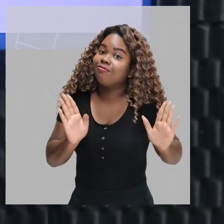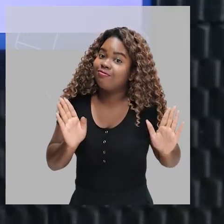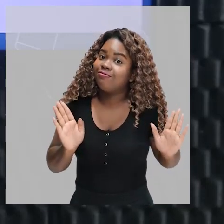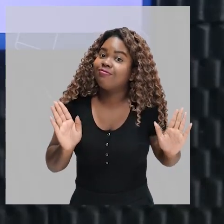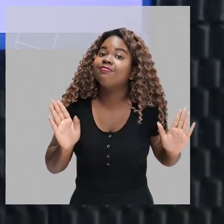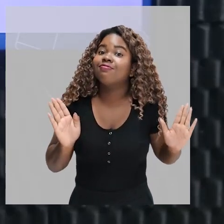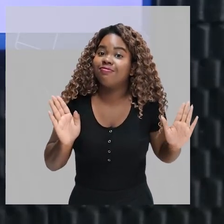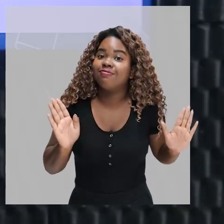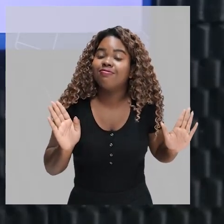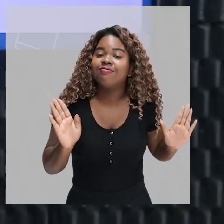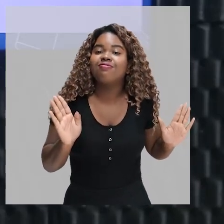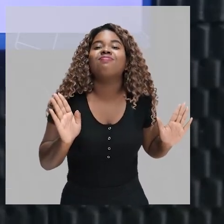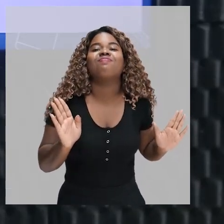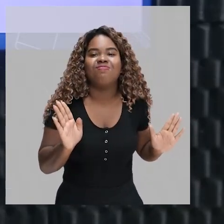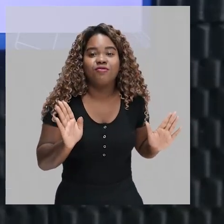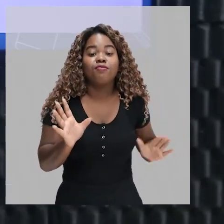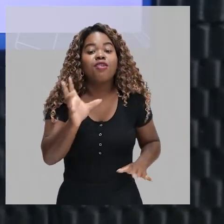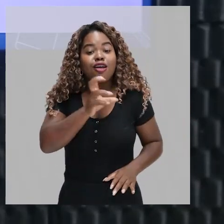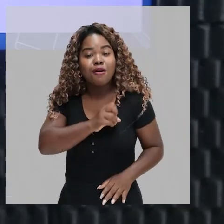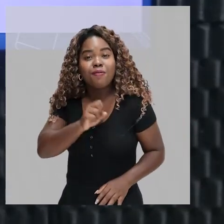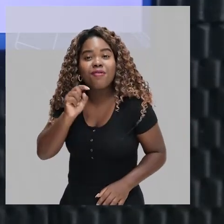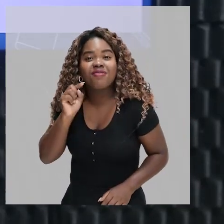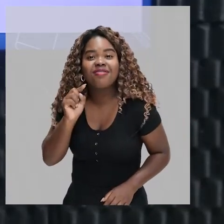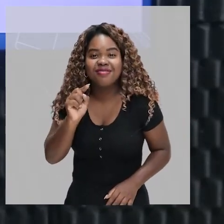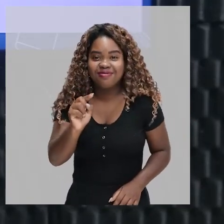coração cura para